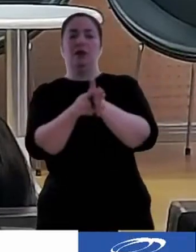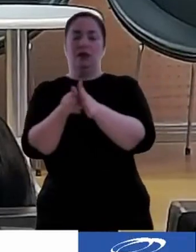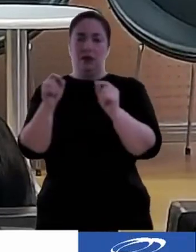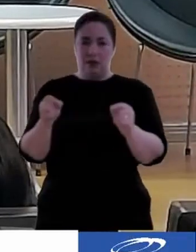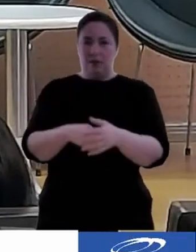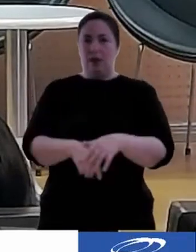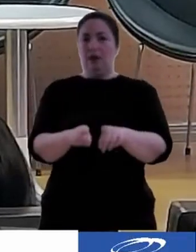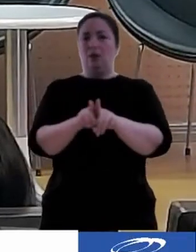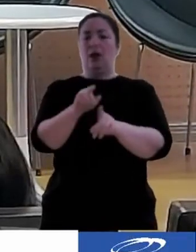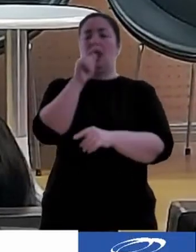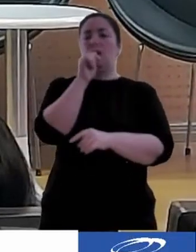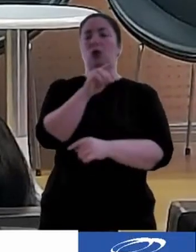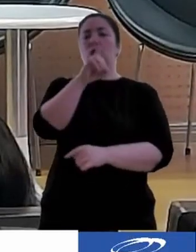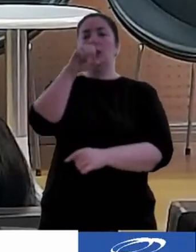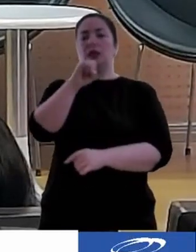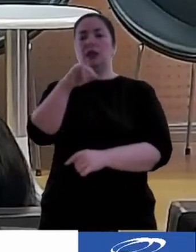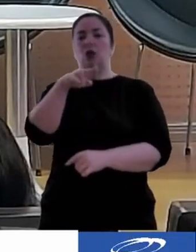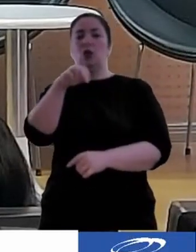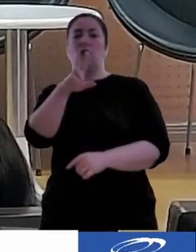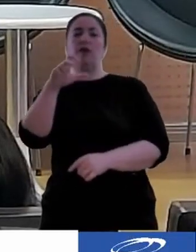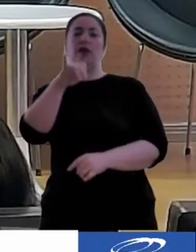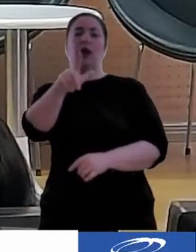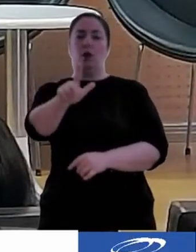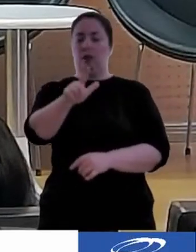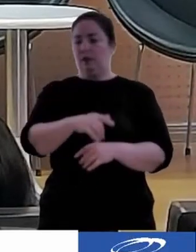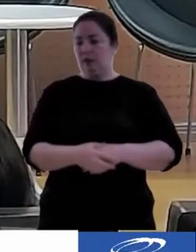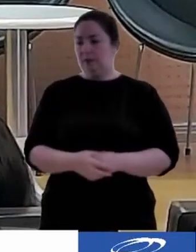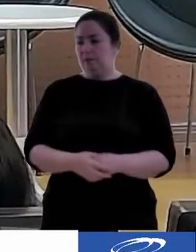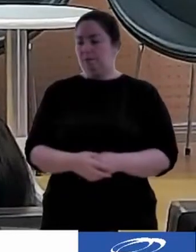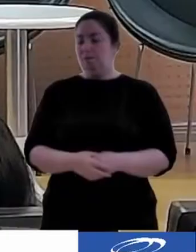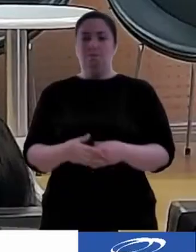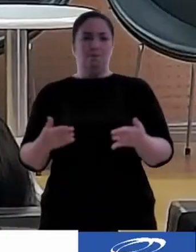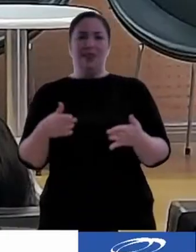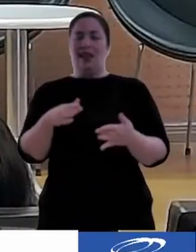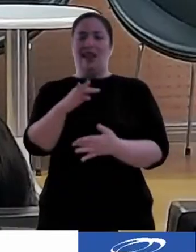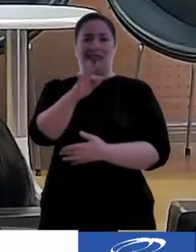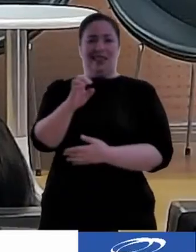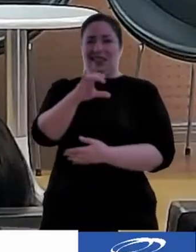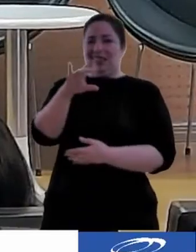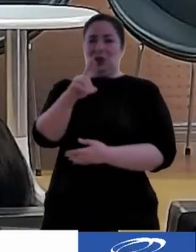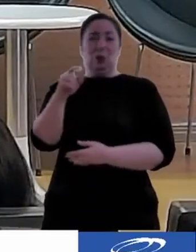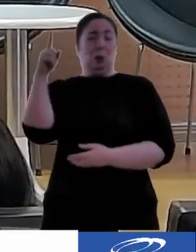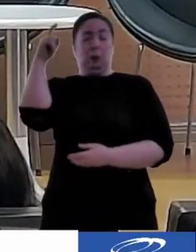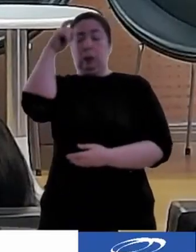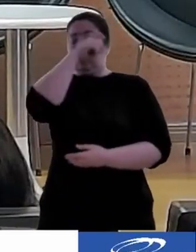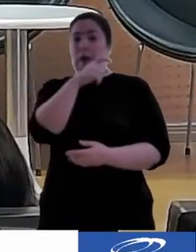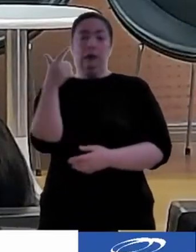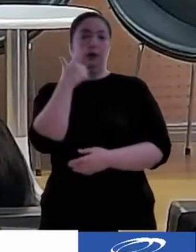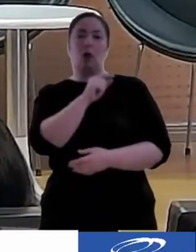sinovial, né? E a gente envia nesses frascos de hemocultura, mas realmente tecido a gente tem muita dificuldade de